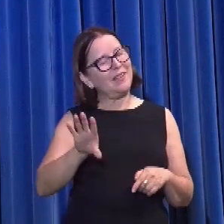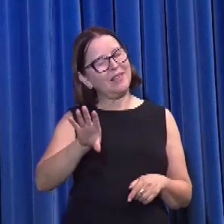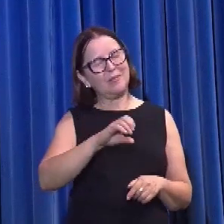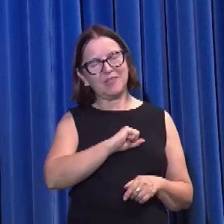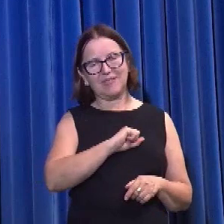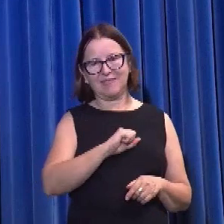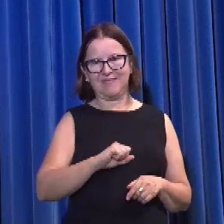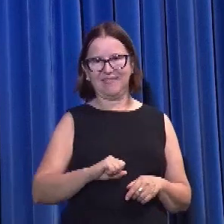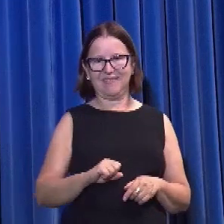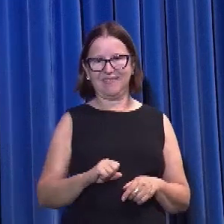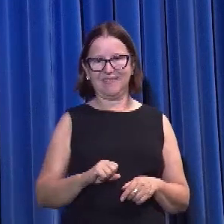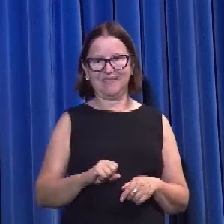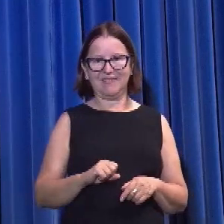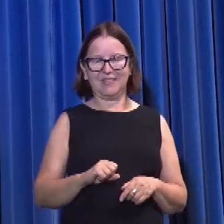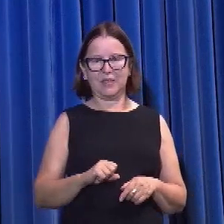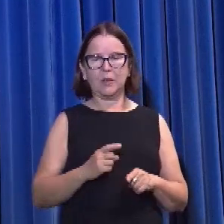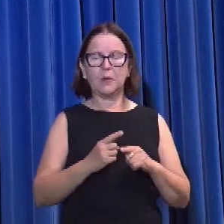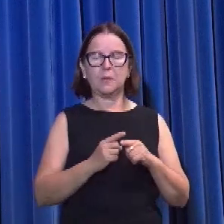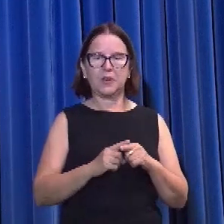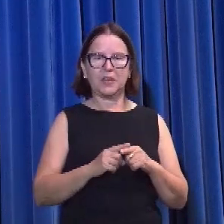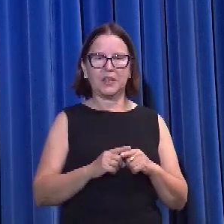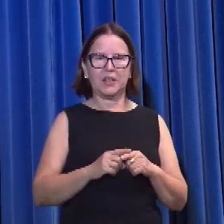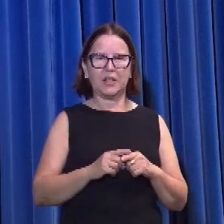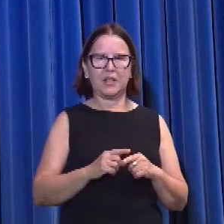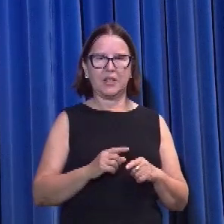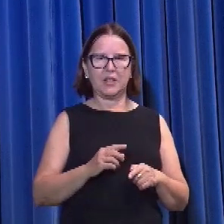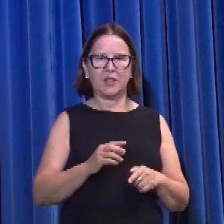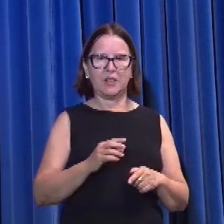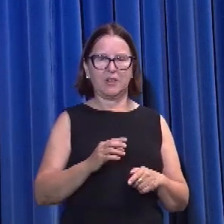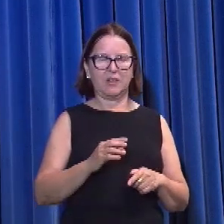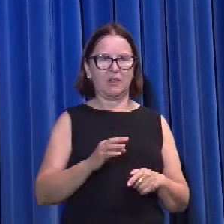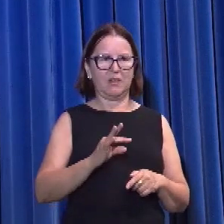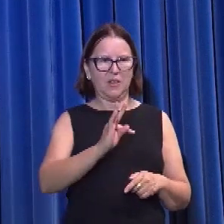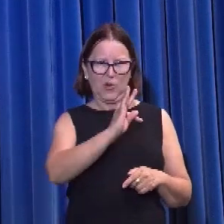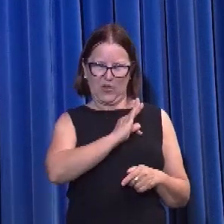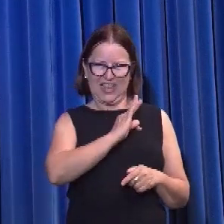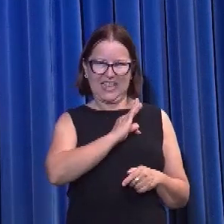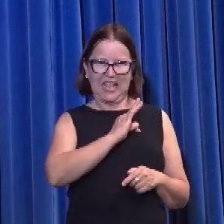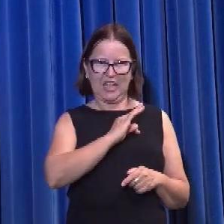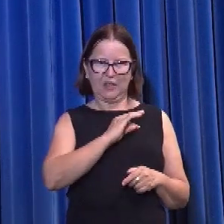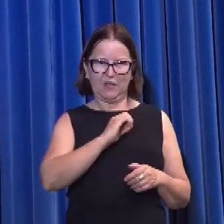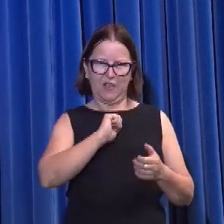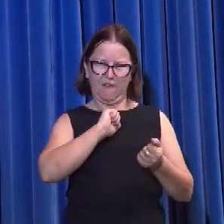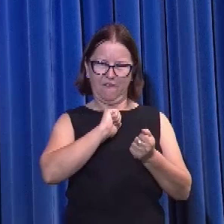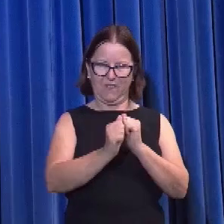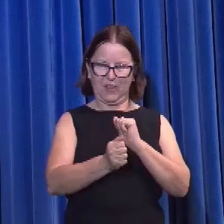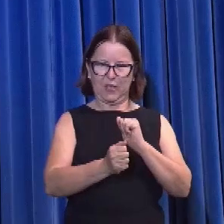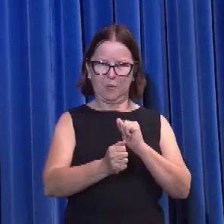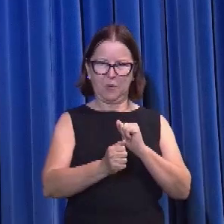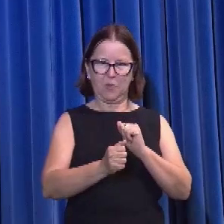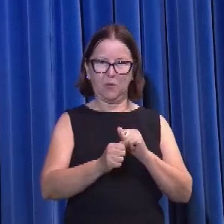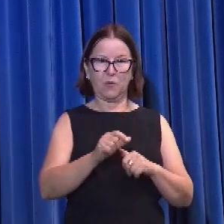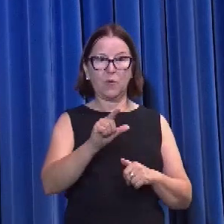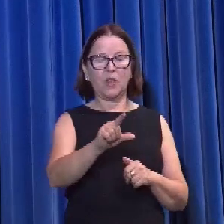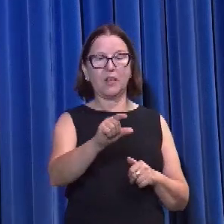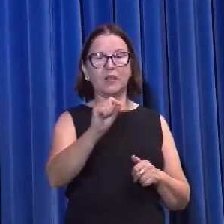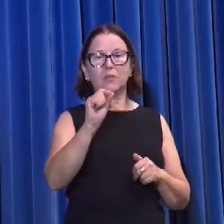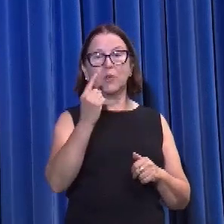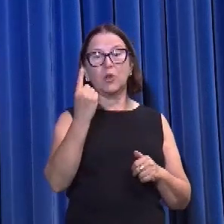o técnico de futebol da seleção brasileira escolhe um jogador?